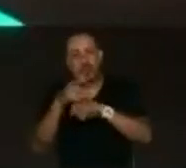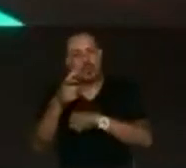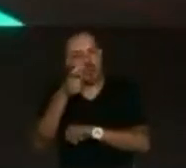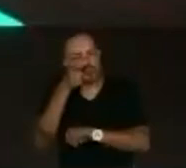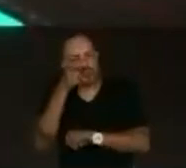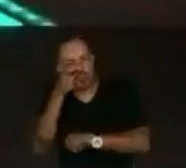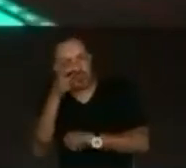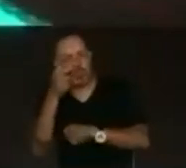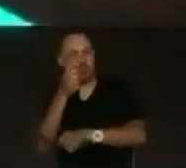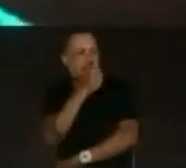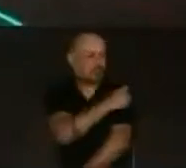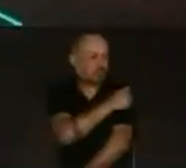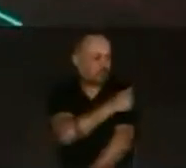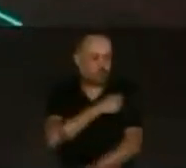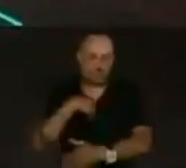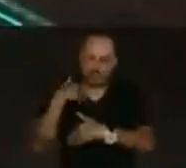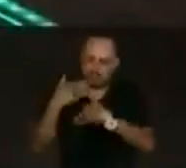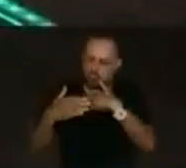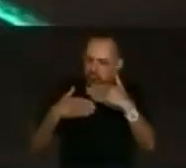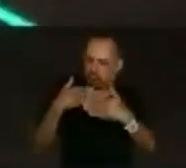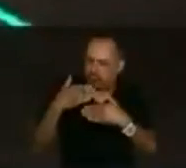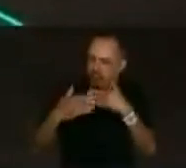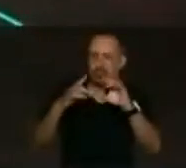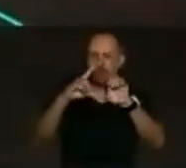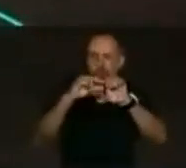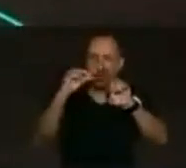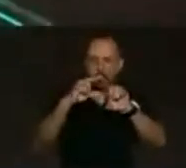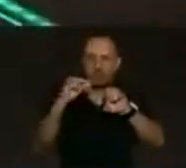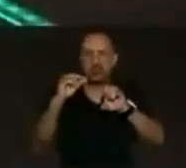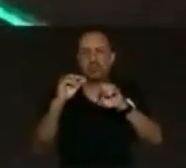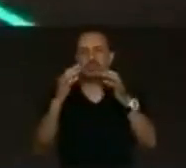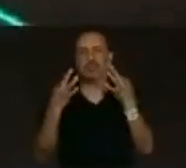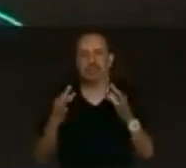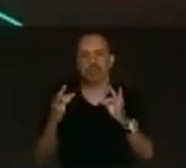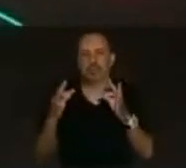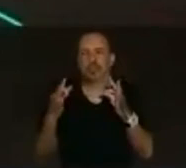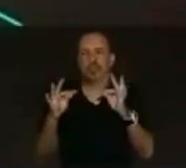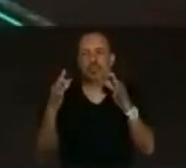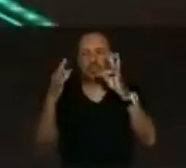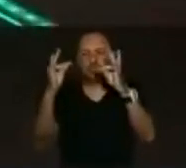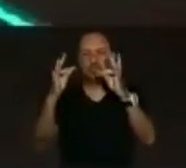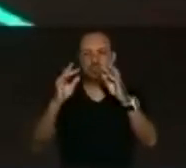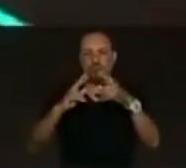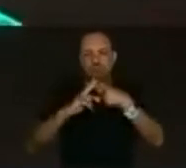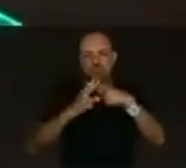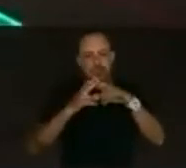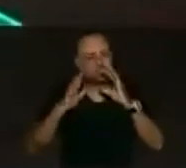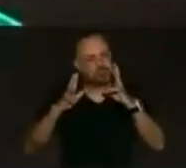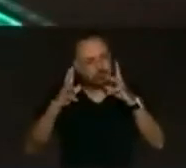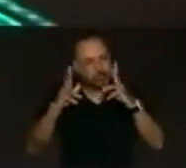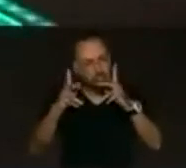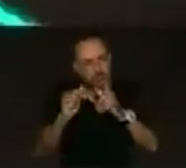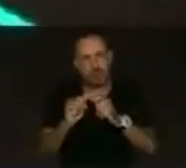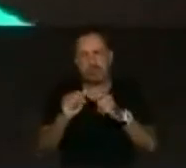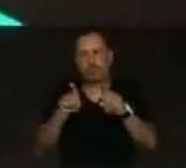empreender, estudantes, empreendedores, galera da área de tecnologia, startup, inovação, pessoal do agro, todo mundo que esteve aqui, galera